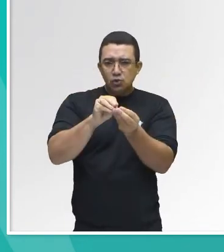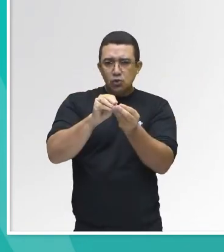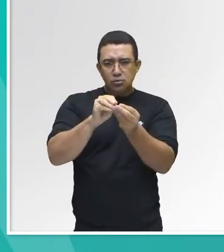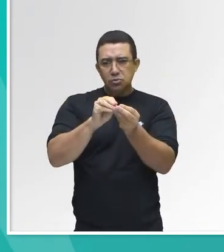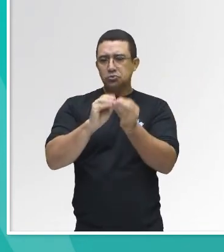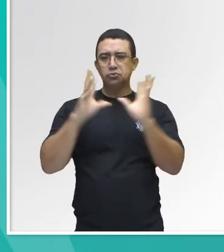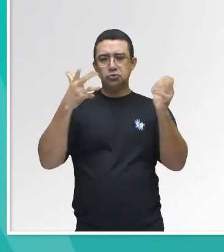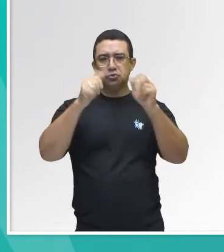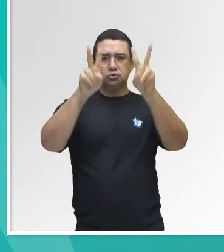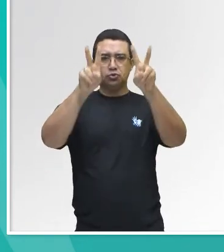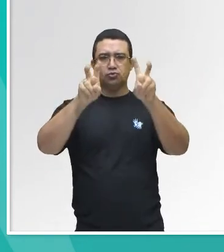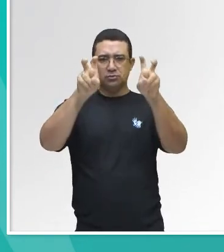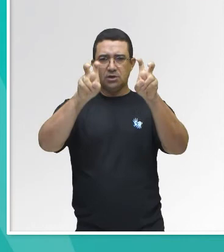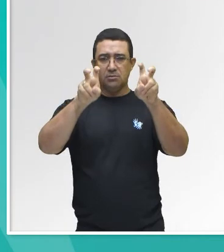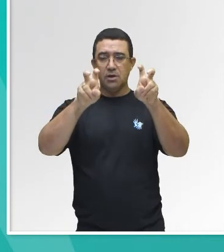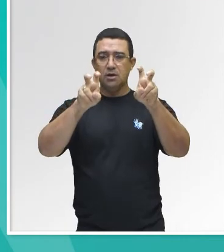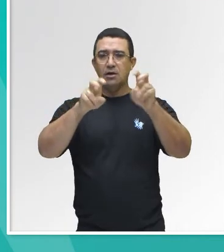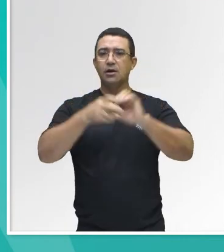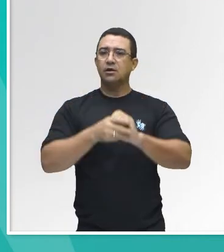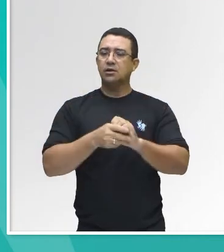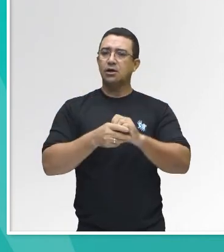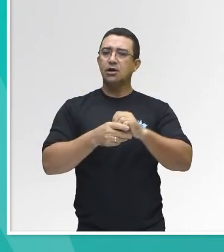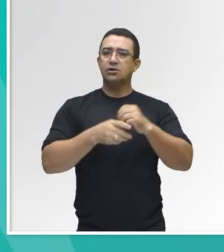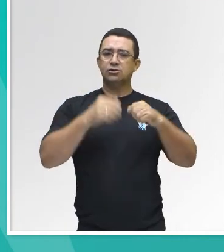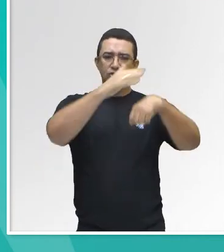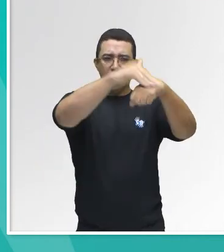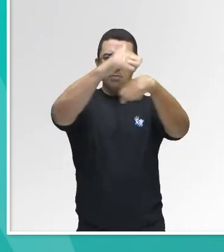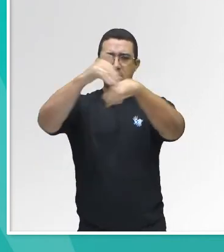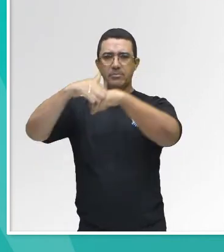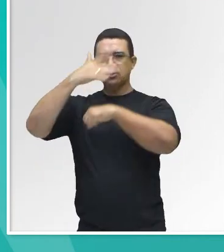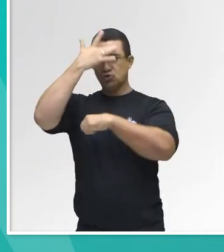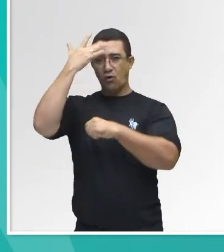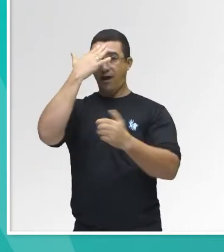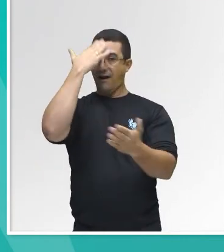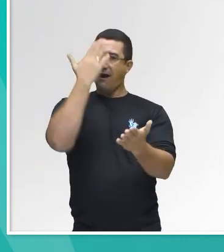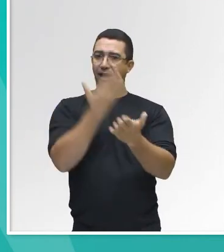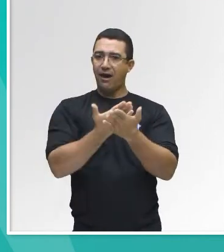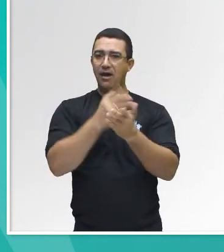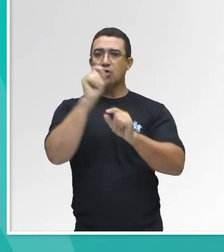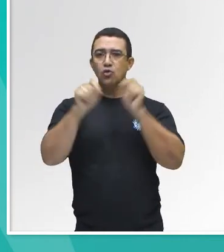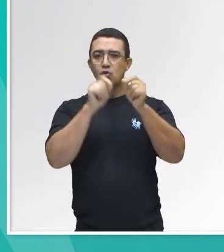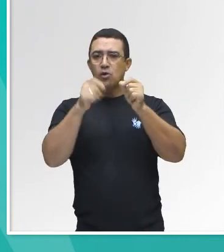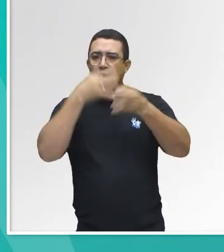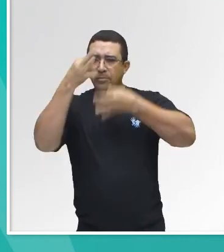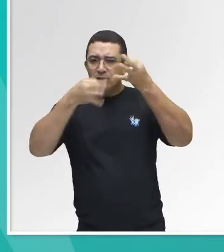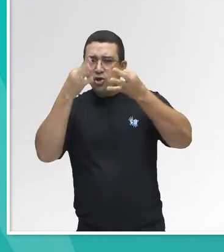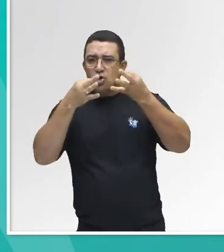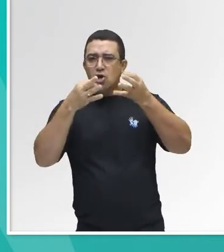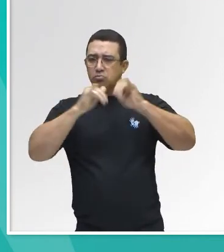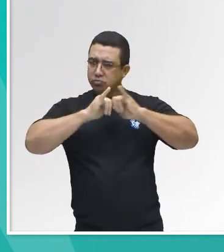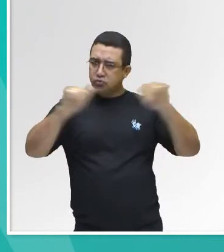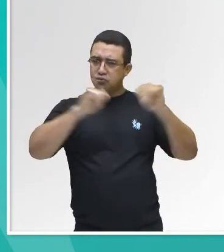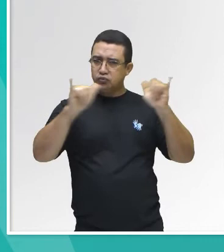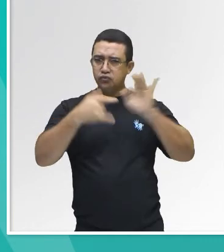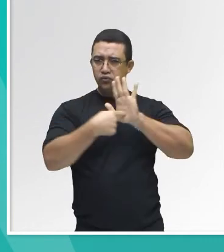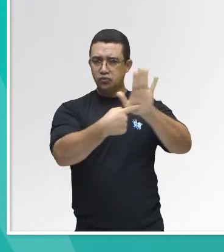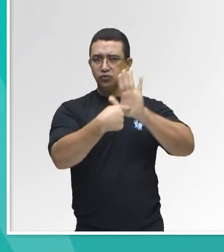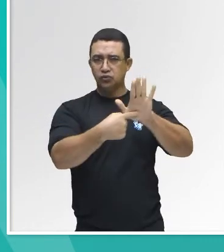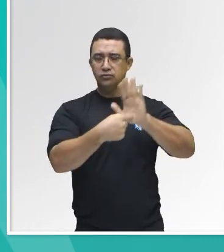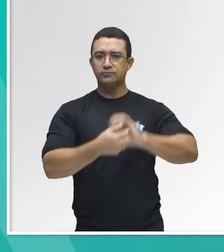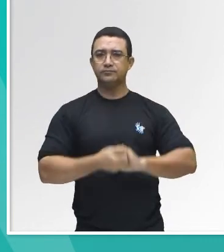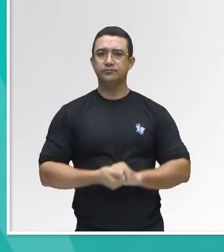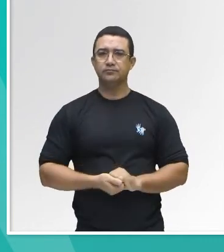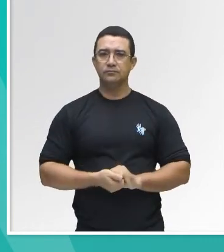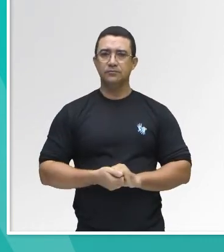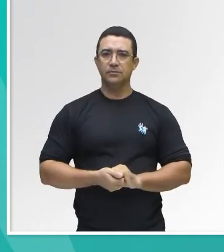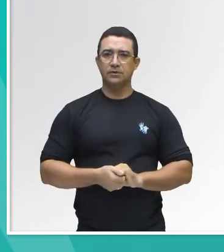ou simplesmente invita ao receptor a crer em lo que se expõe. Aqui é o argumento slogan. O slogan a gente